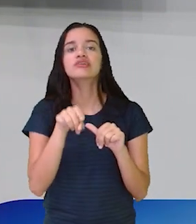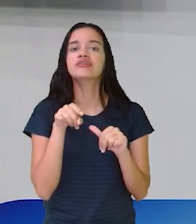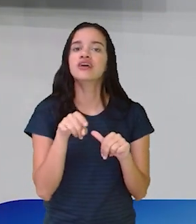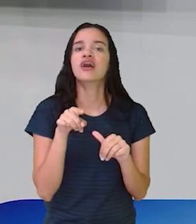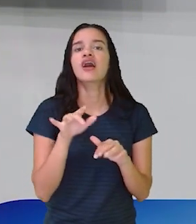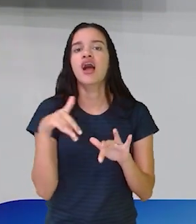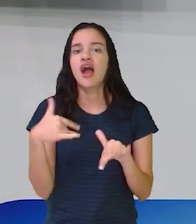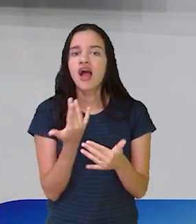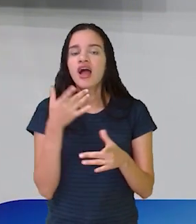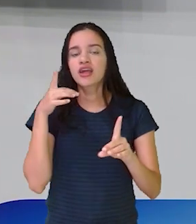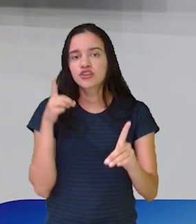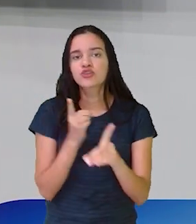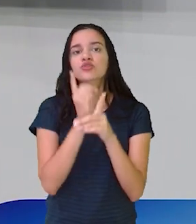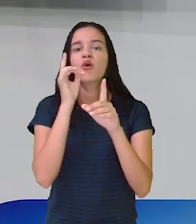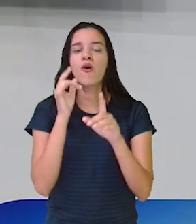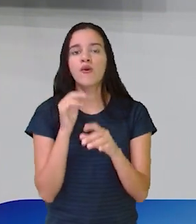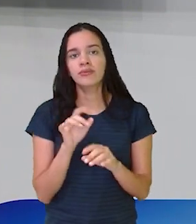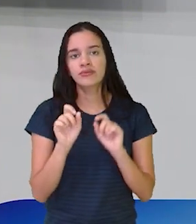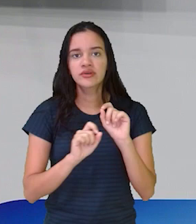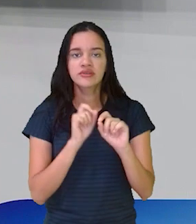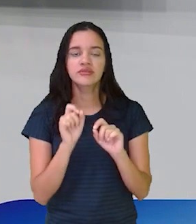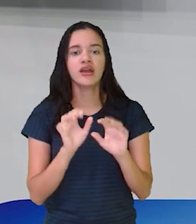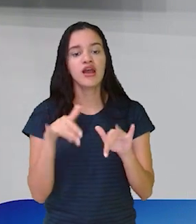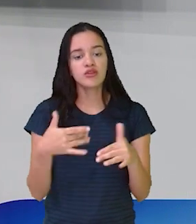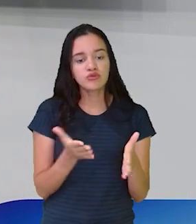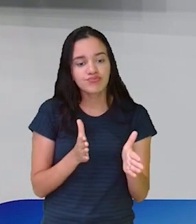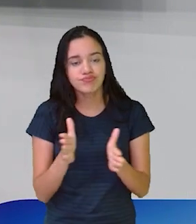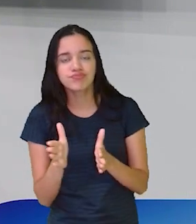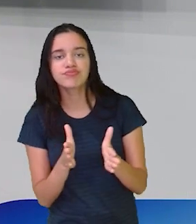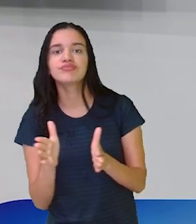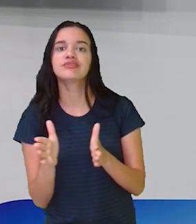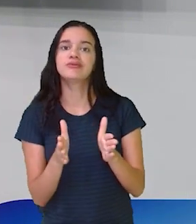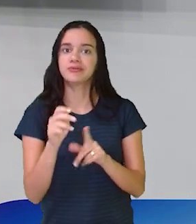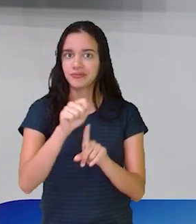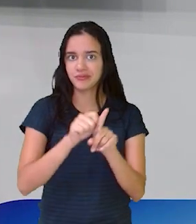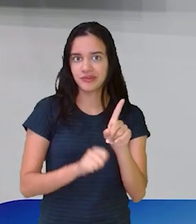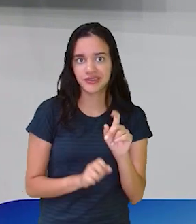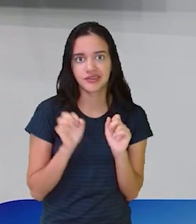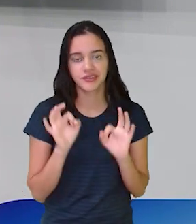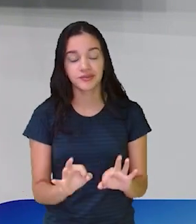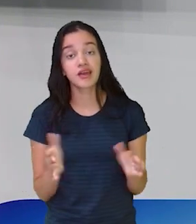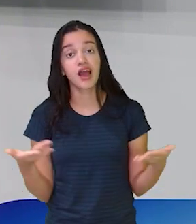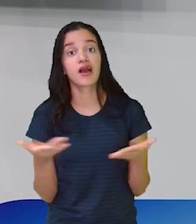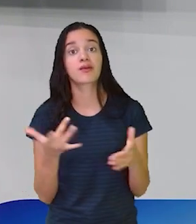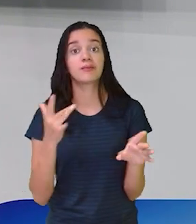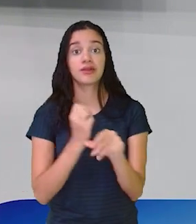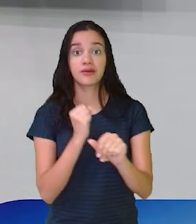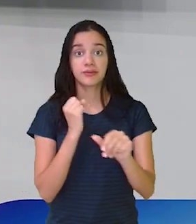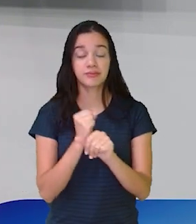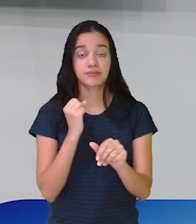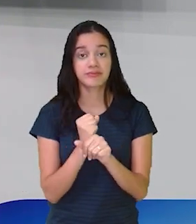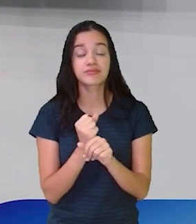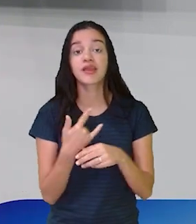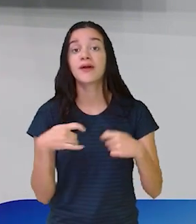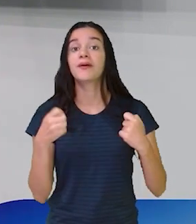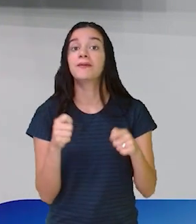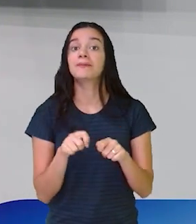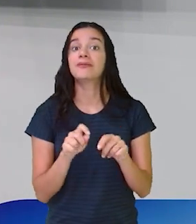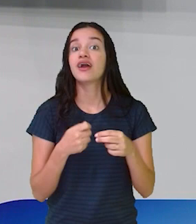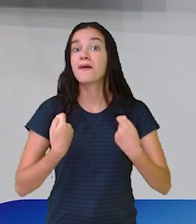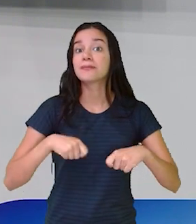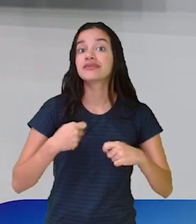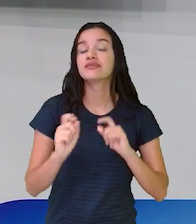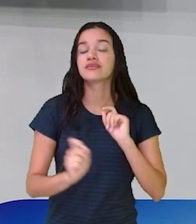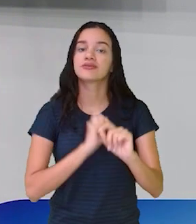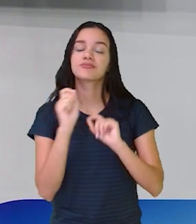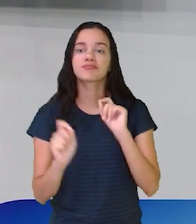água foi gasto na sua casa durante aquele mês, certo? Para calcular o metro cúbico, são consideradas as 3